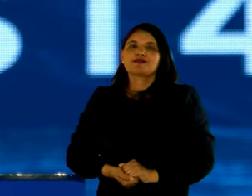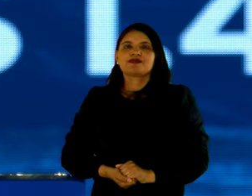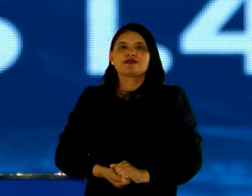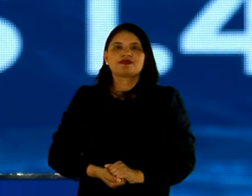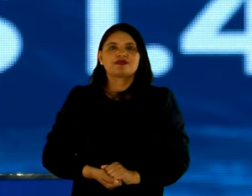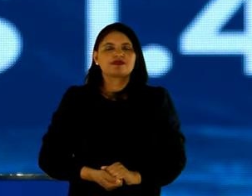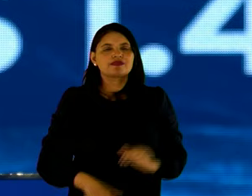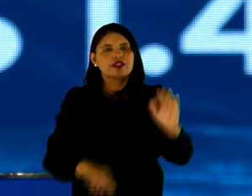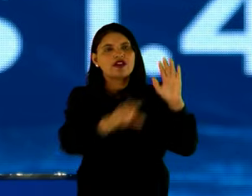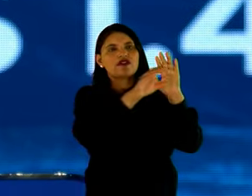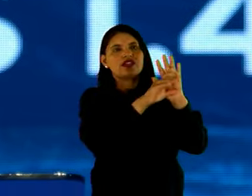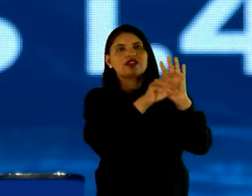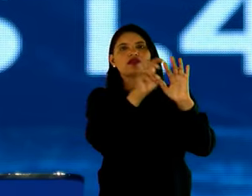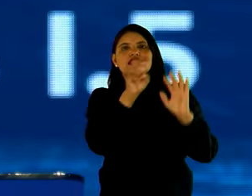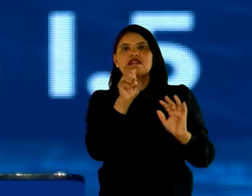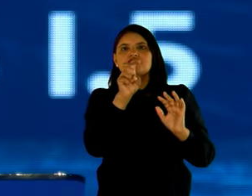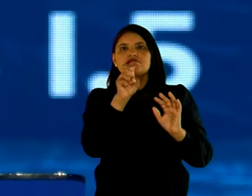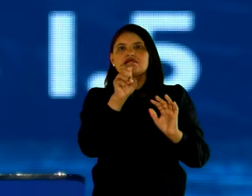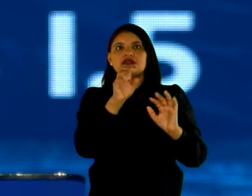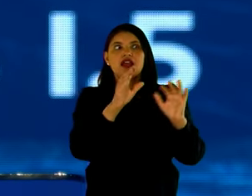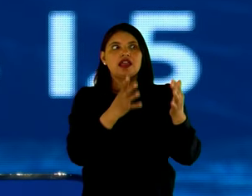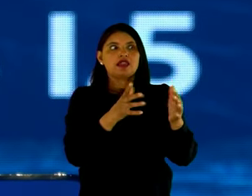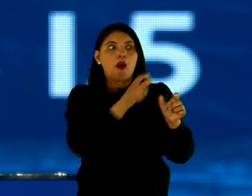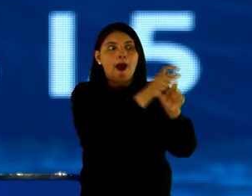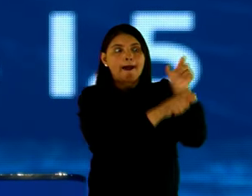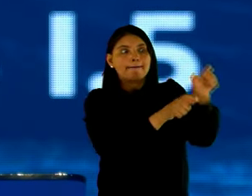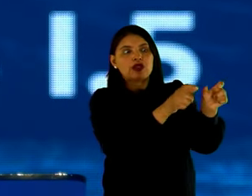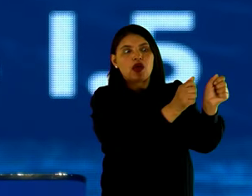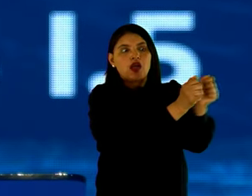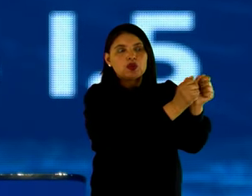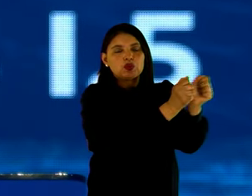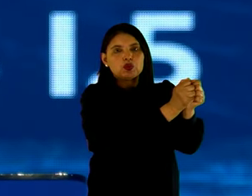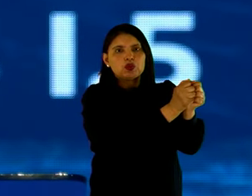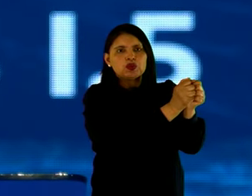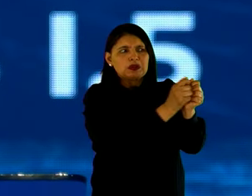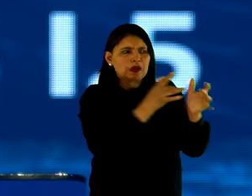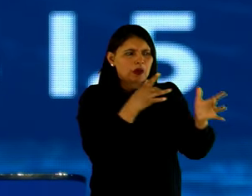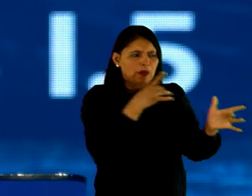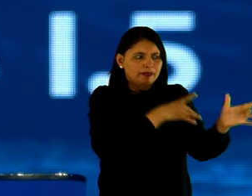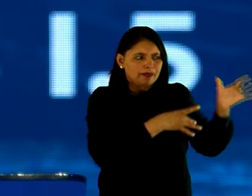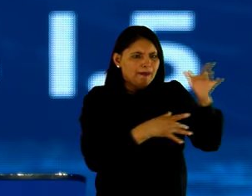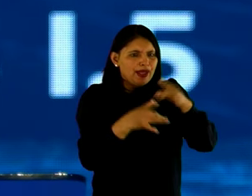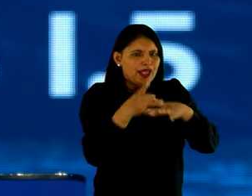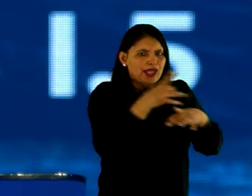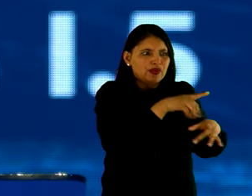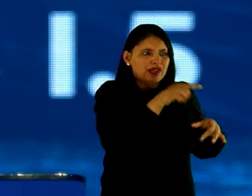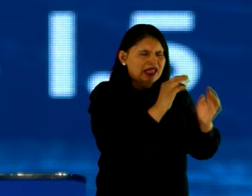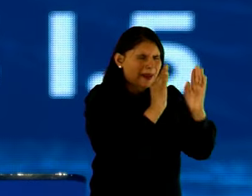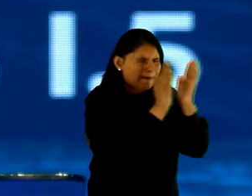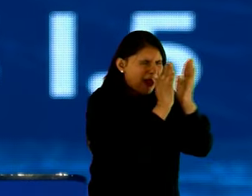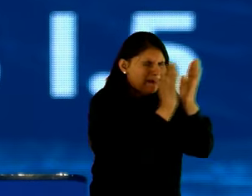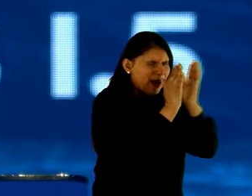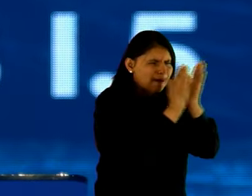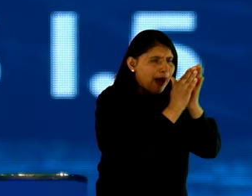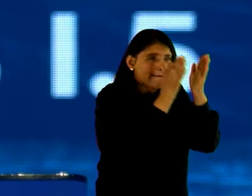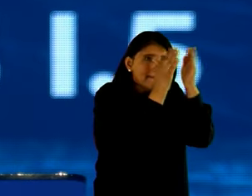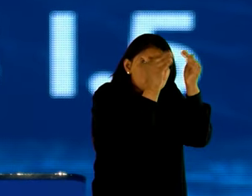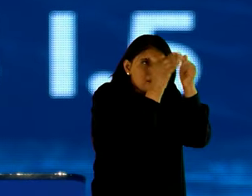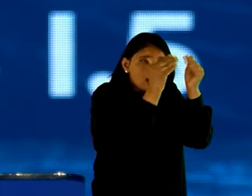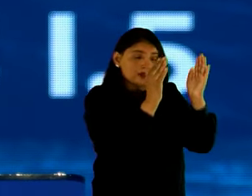Versículo de número cinco. Então temeram os marinheiros e clamavam cada um ao seu Deus. Na hora do aperto,